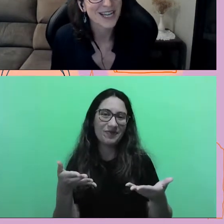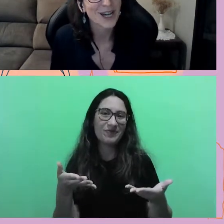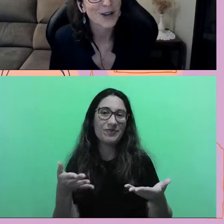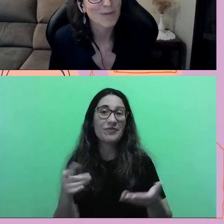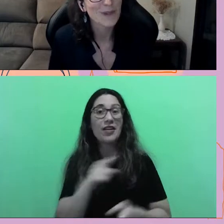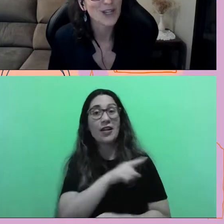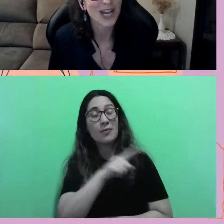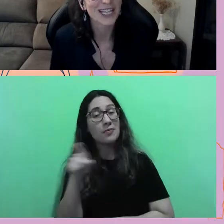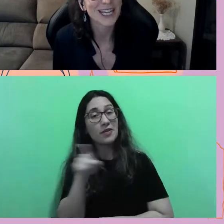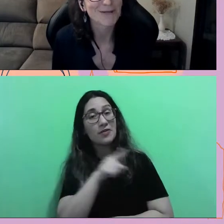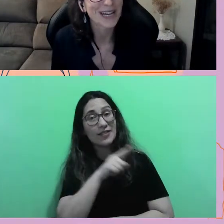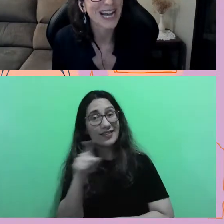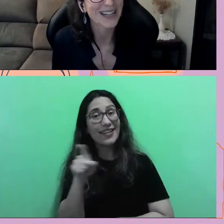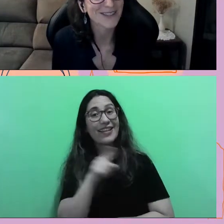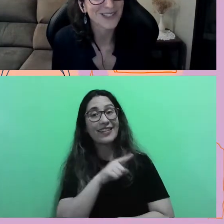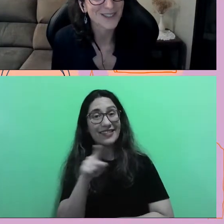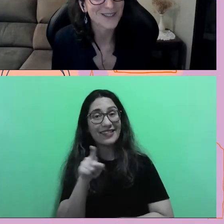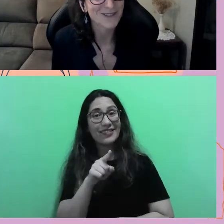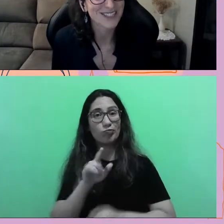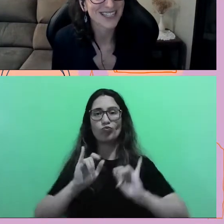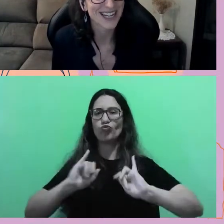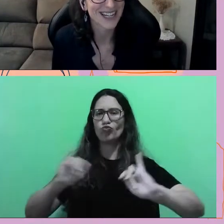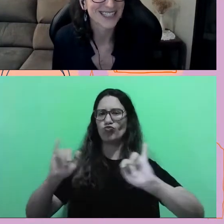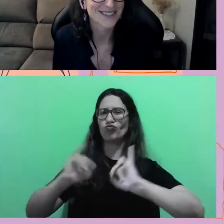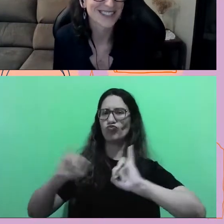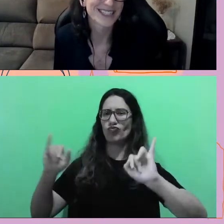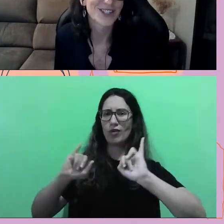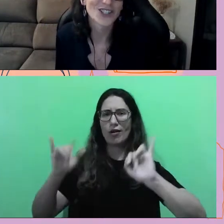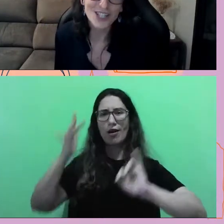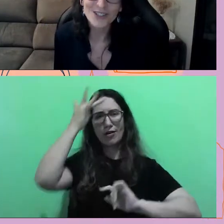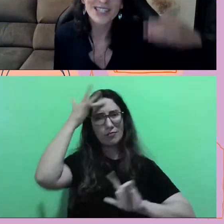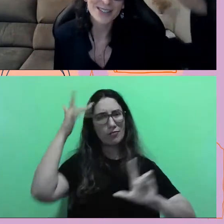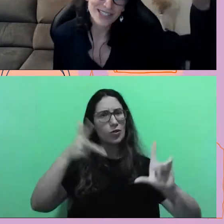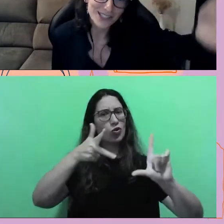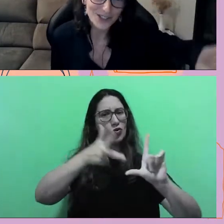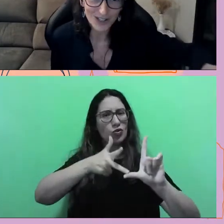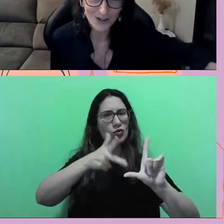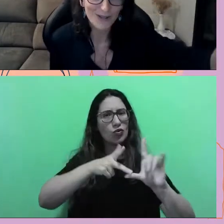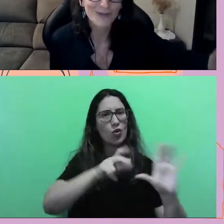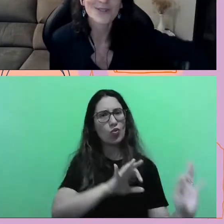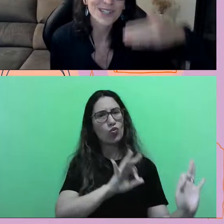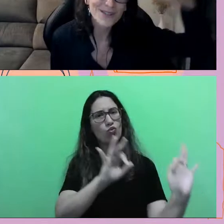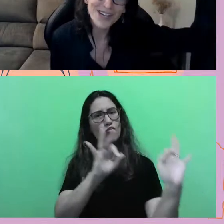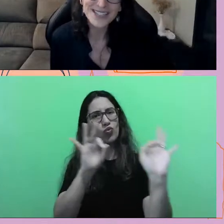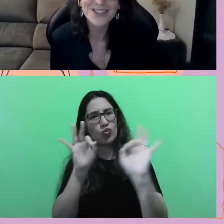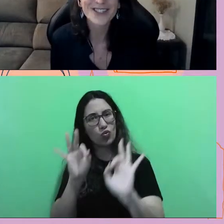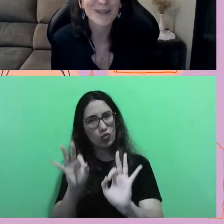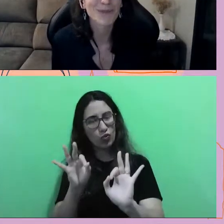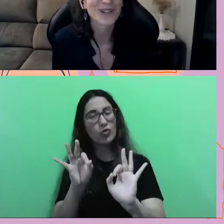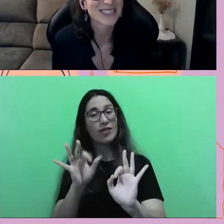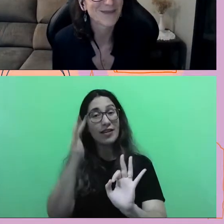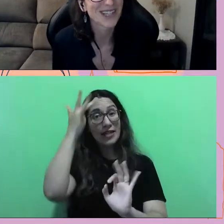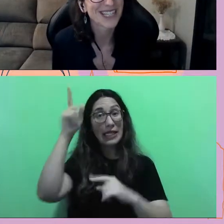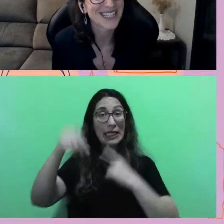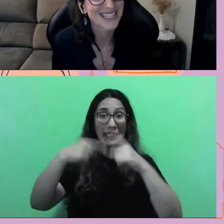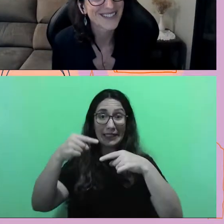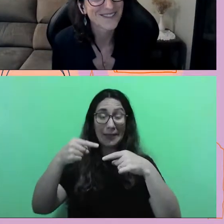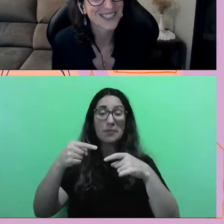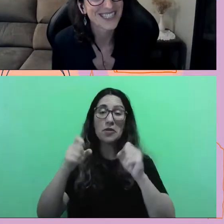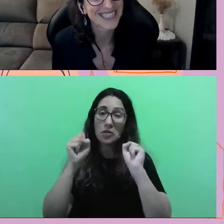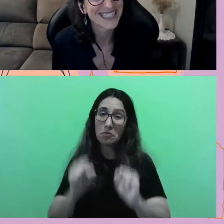vocês deixarem aí um recado aí para todo mundo que está nos assistindo, que está nos assistindo agora ao vivo e que vai assistir depois